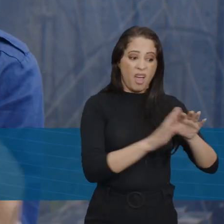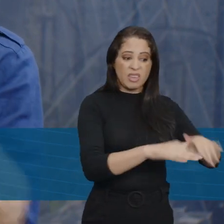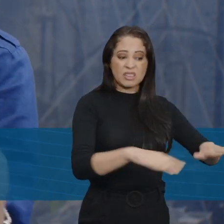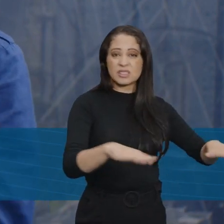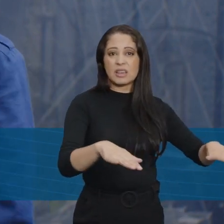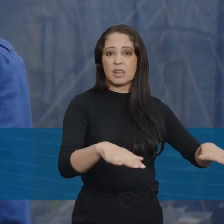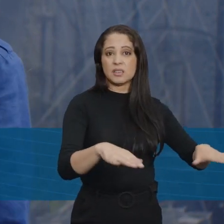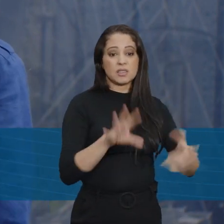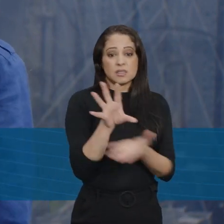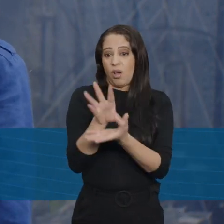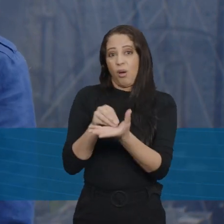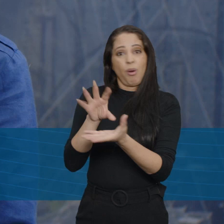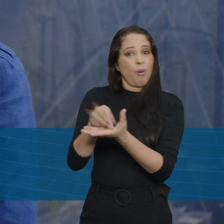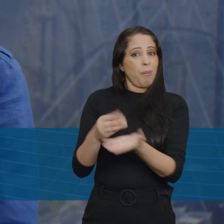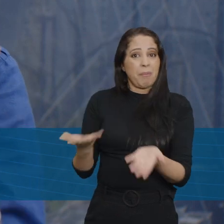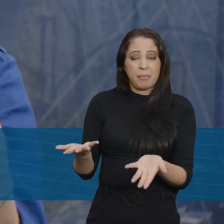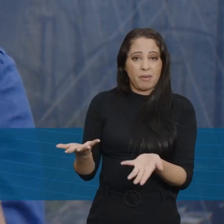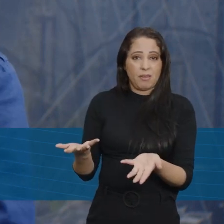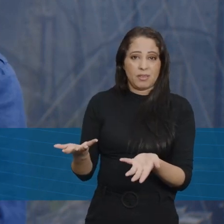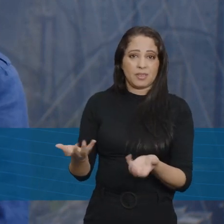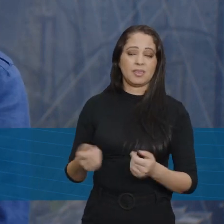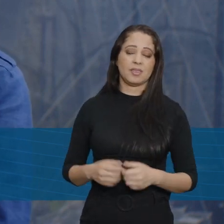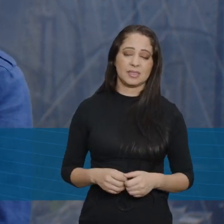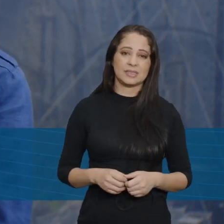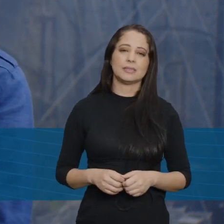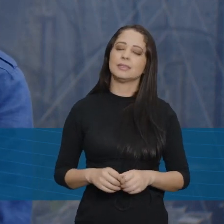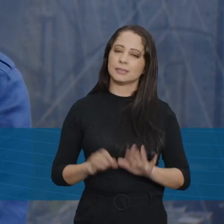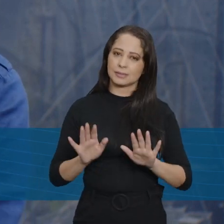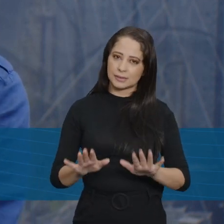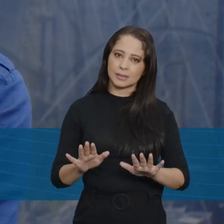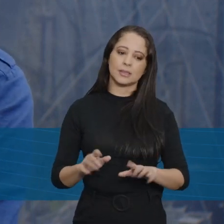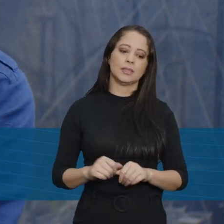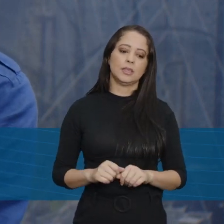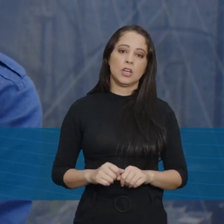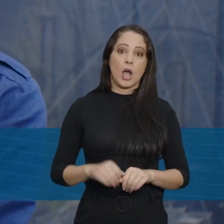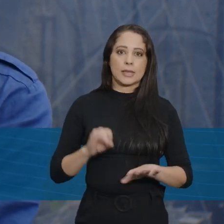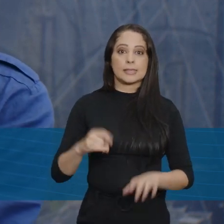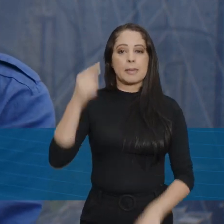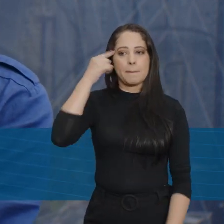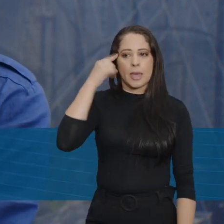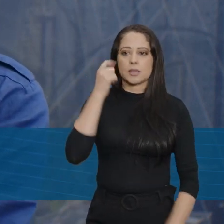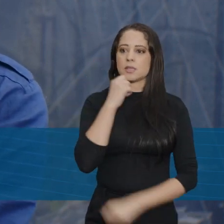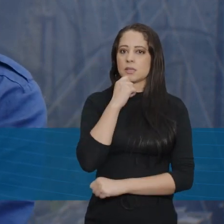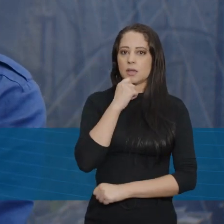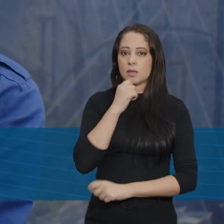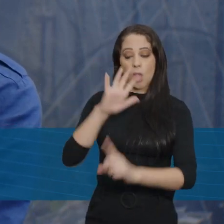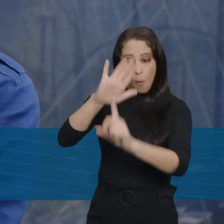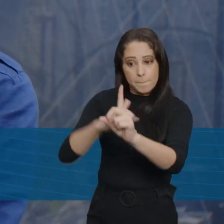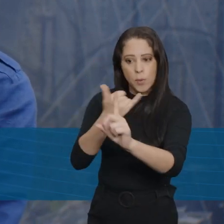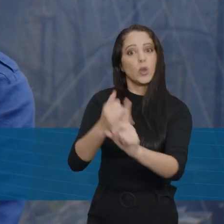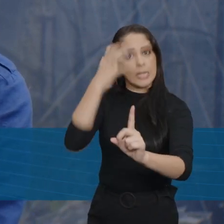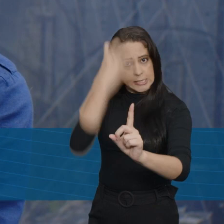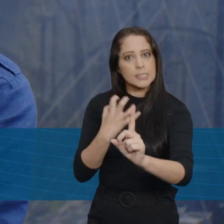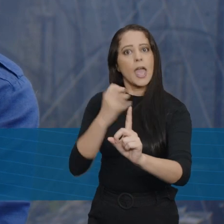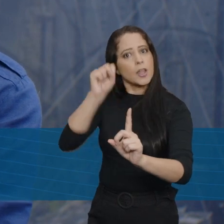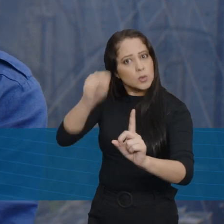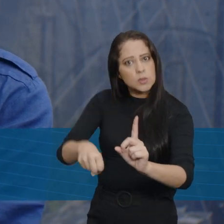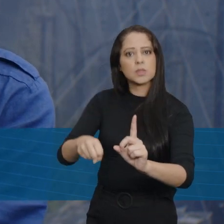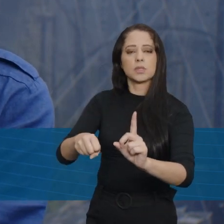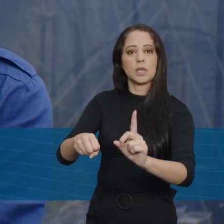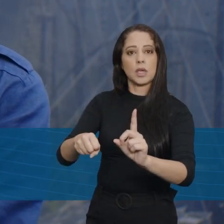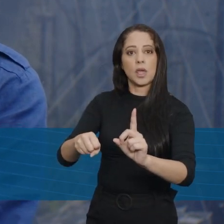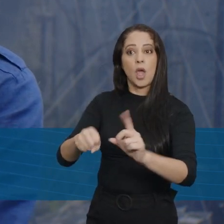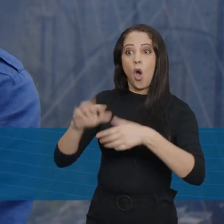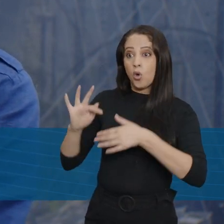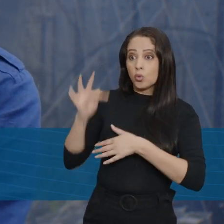criança, então as crianças se resolvem, fica uma coisa diminuída, né? Mas a gente consegue encarar ele realmente como algo que vai trazer consequências para a